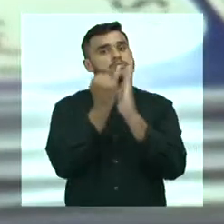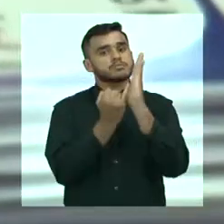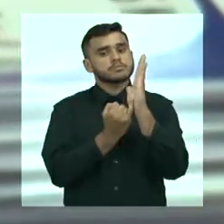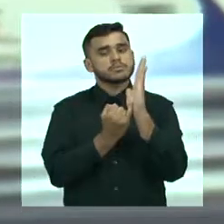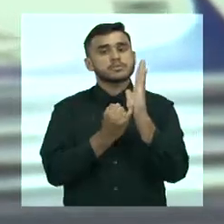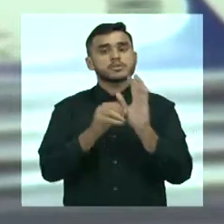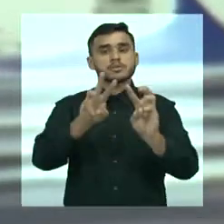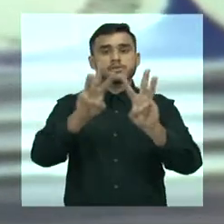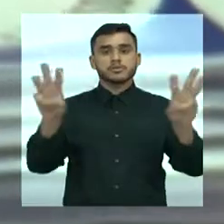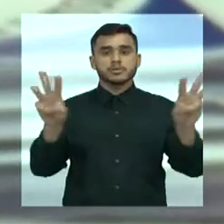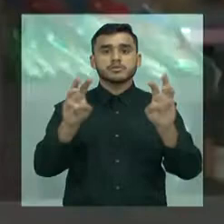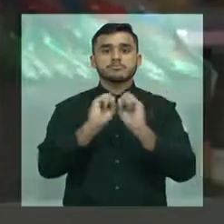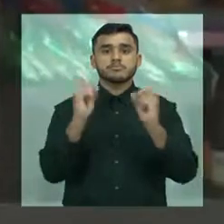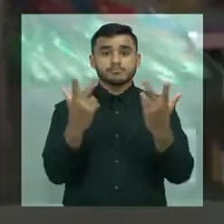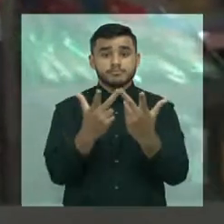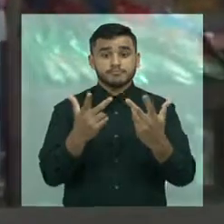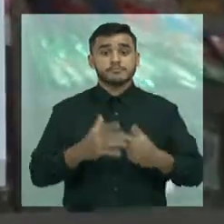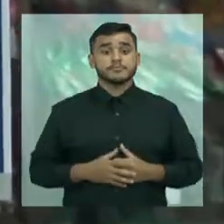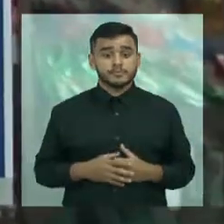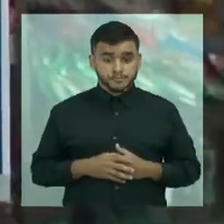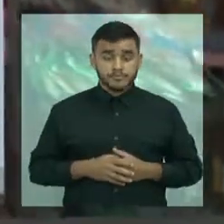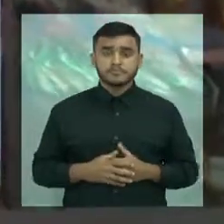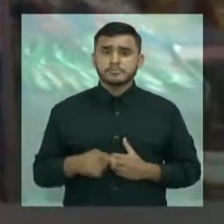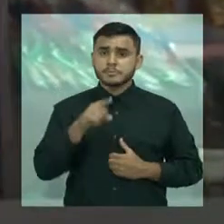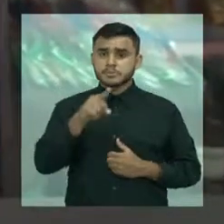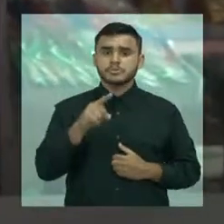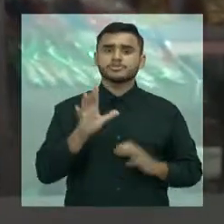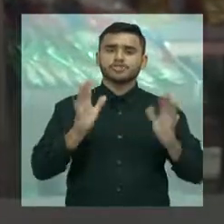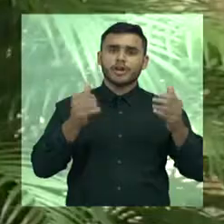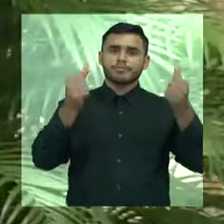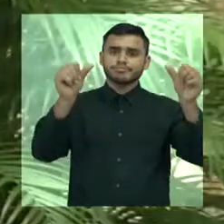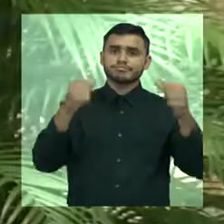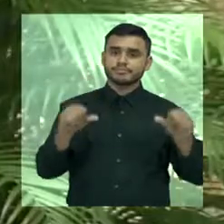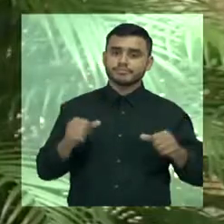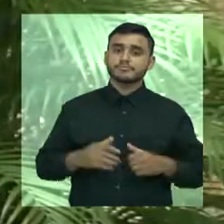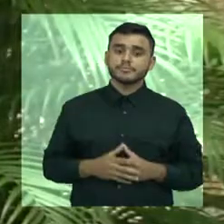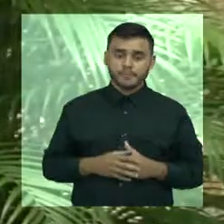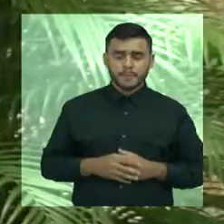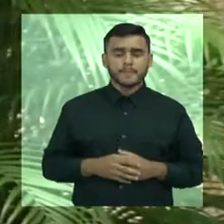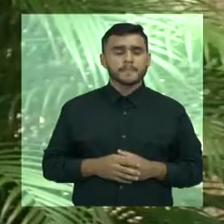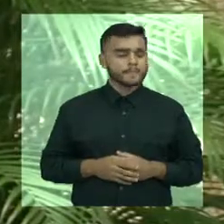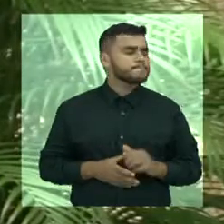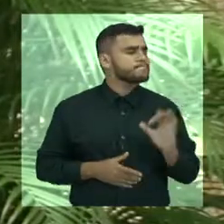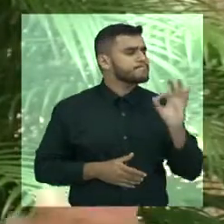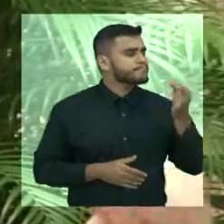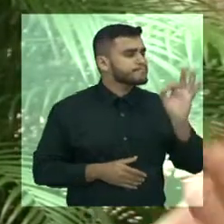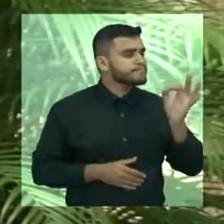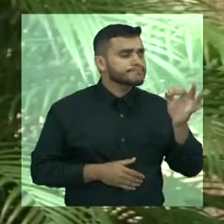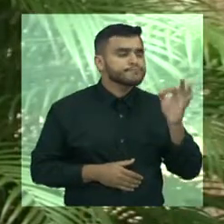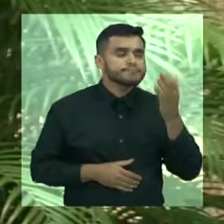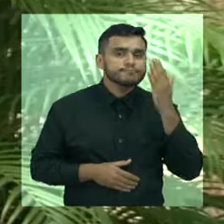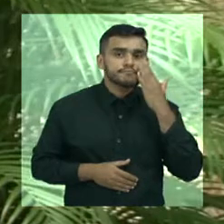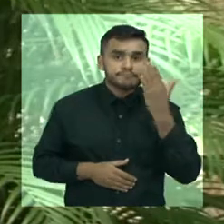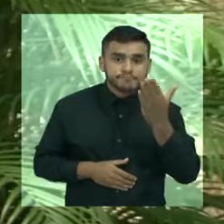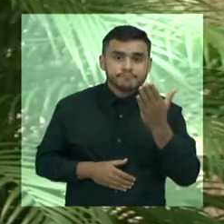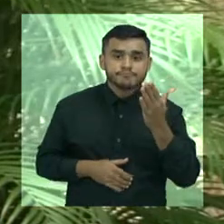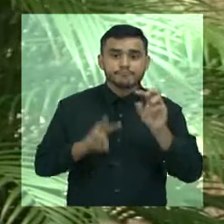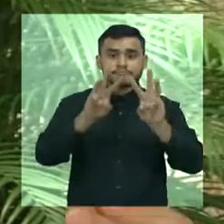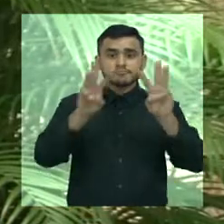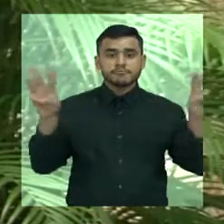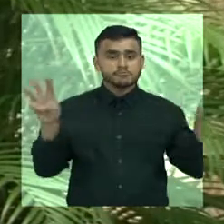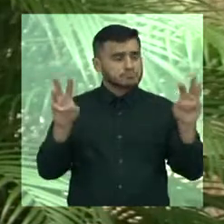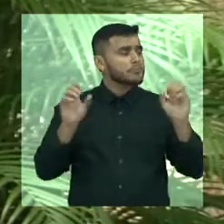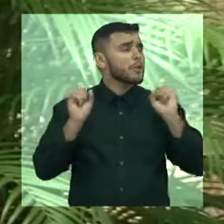no site da Câmara Municipal. Kits com cartazes já foram entregues. O canal mais simples, a pessoa acessa o